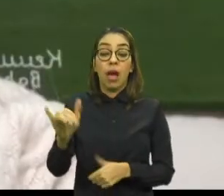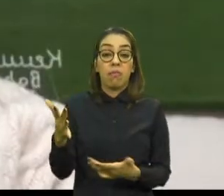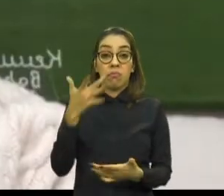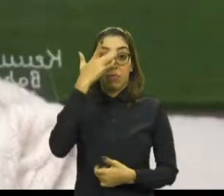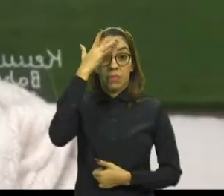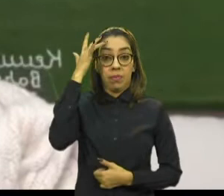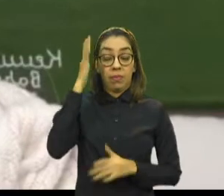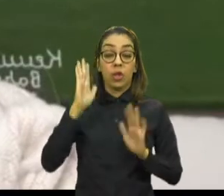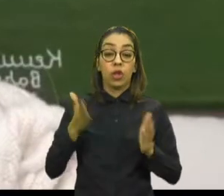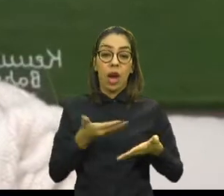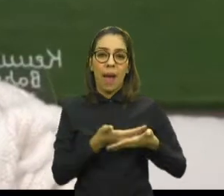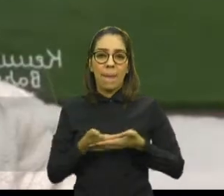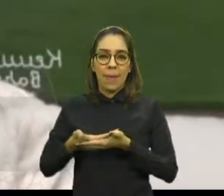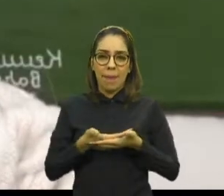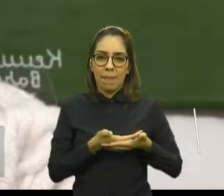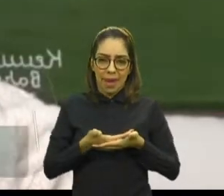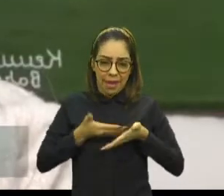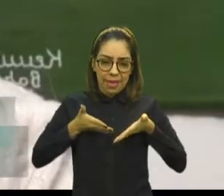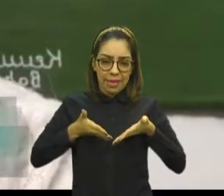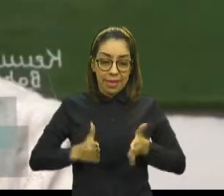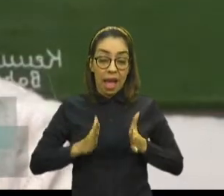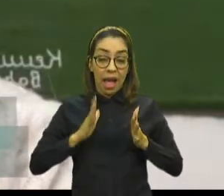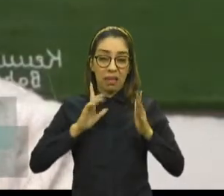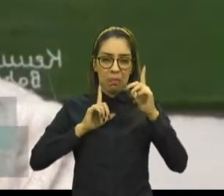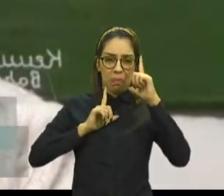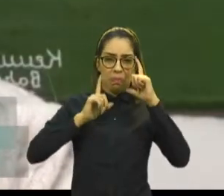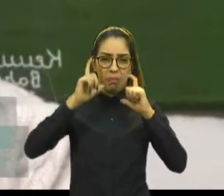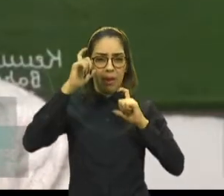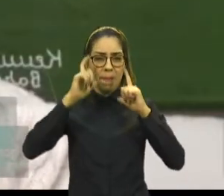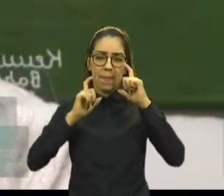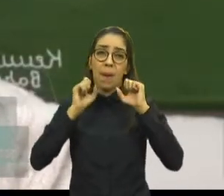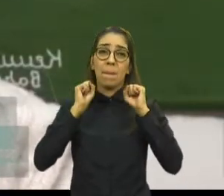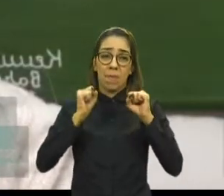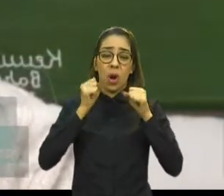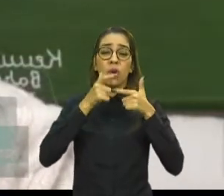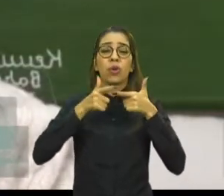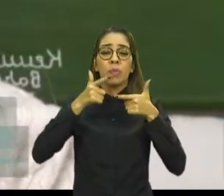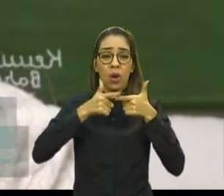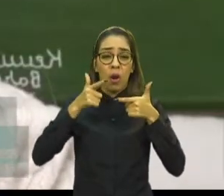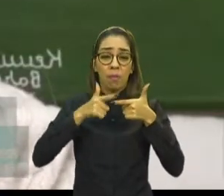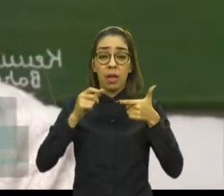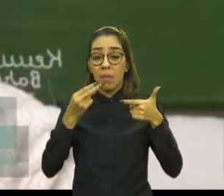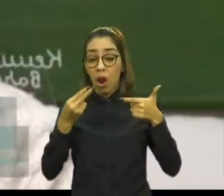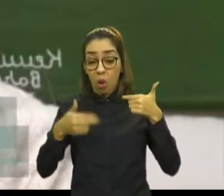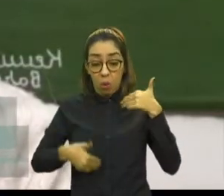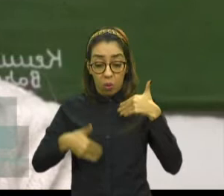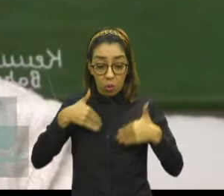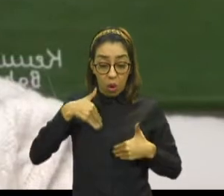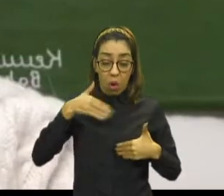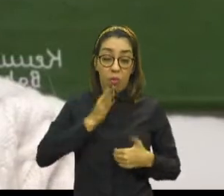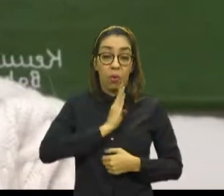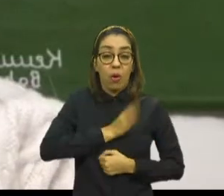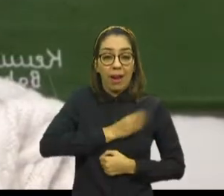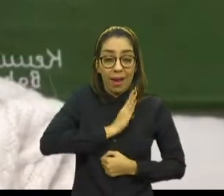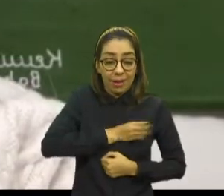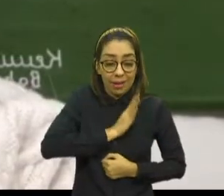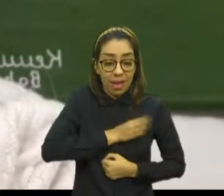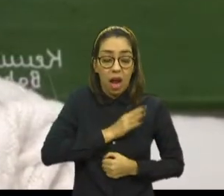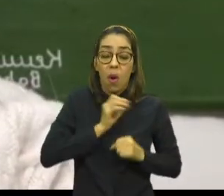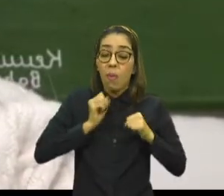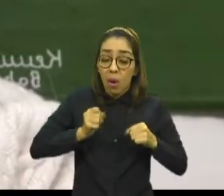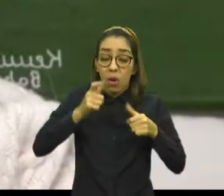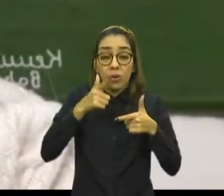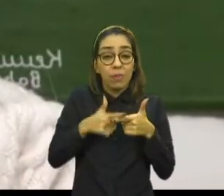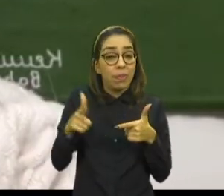com malformações faciais, malformações de outros órgãos, principalmente coração, e que em